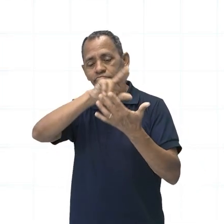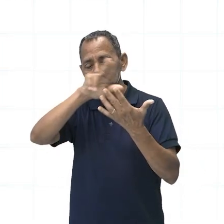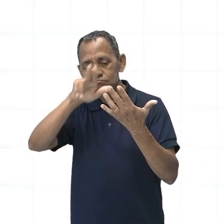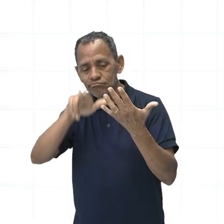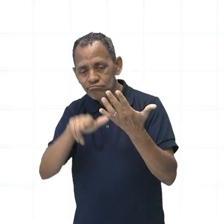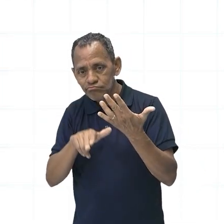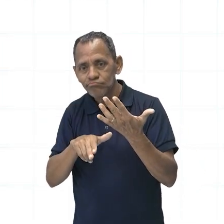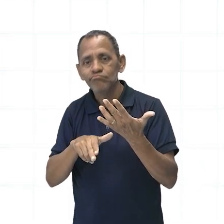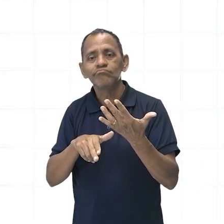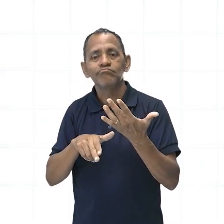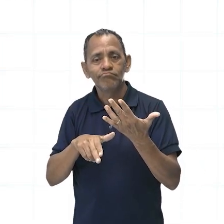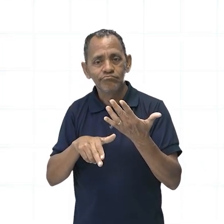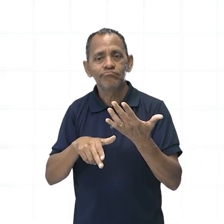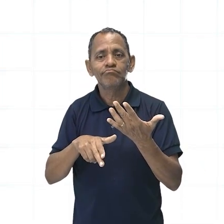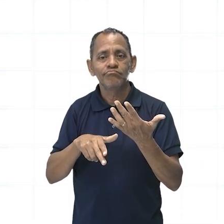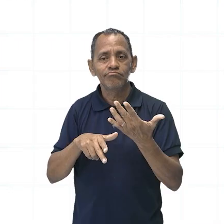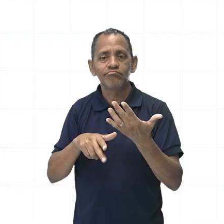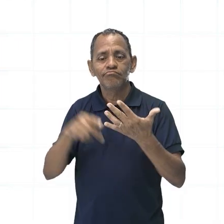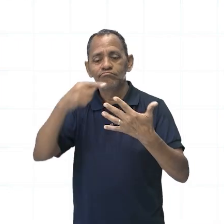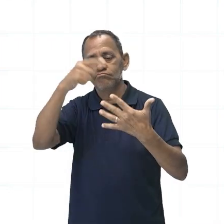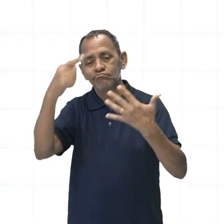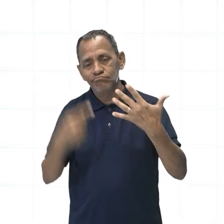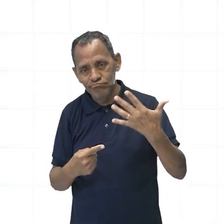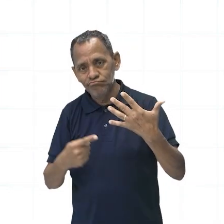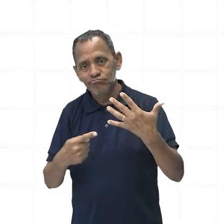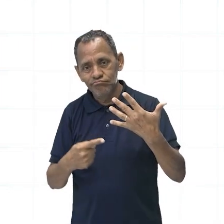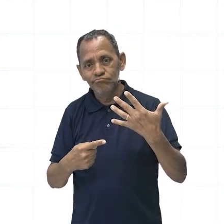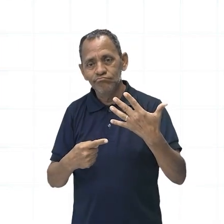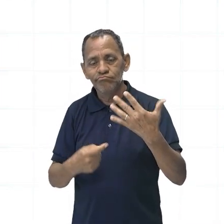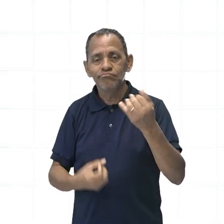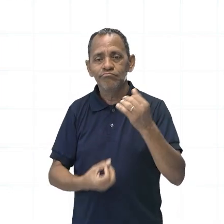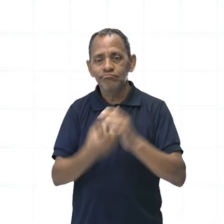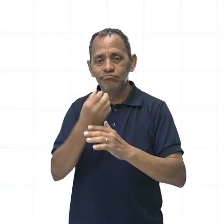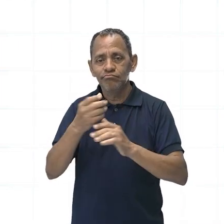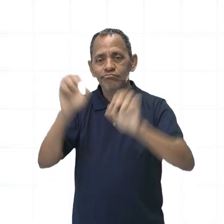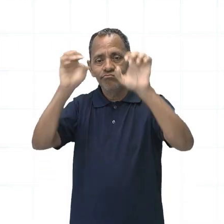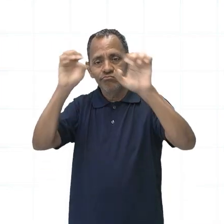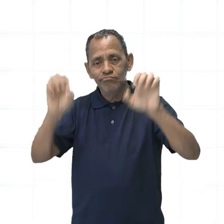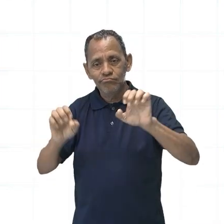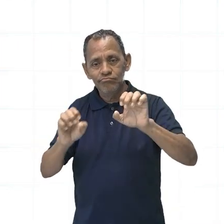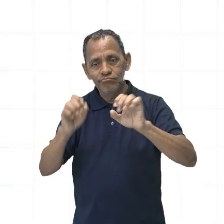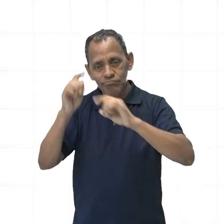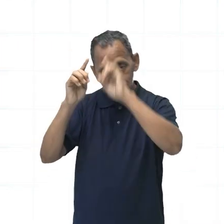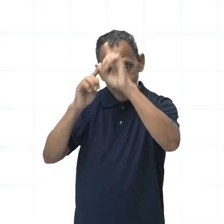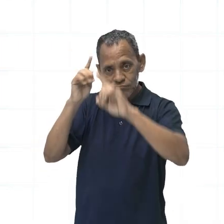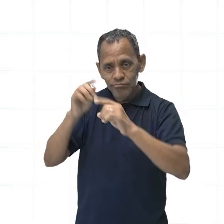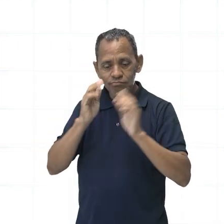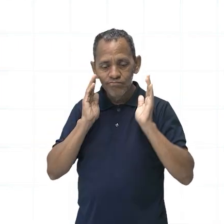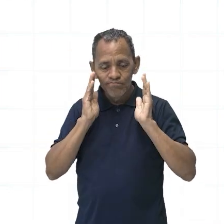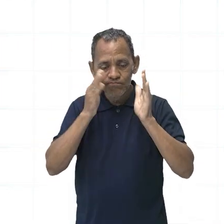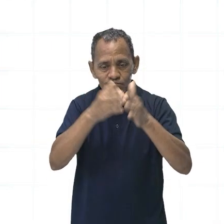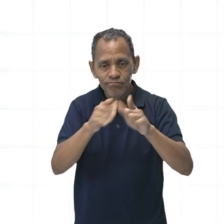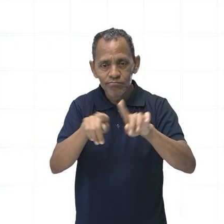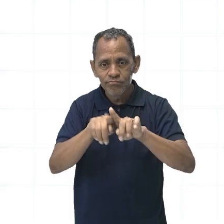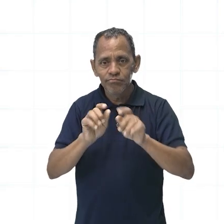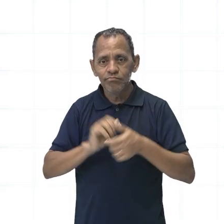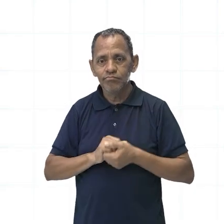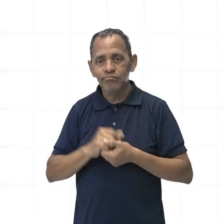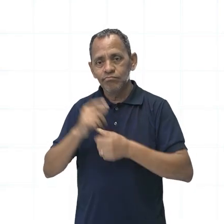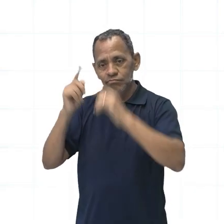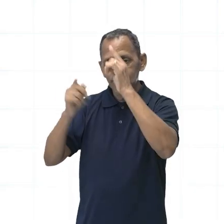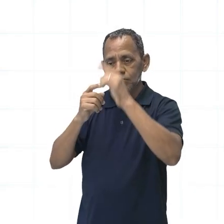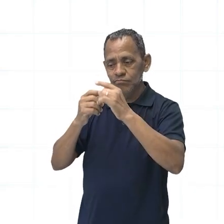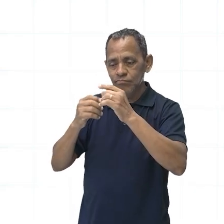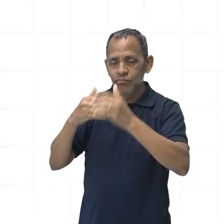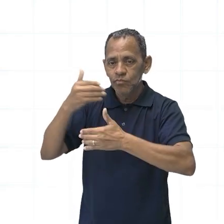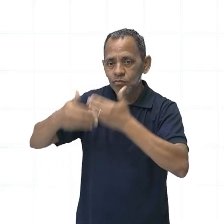elementos que servem como estrutura para a atividade. O foco indica a atividade a ser